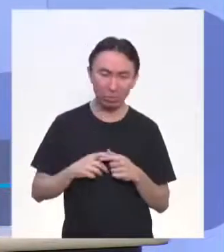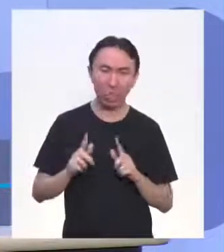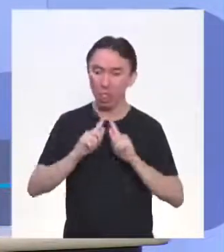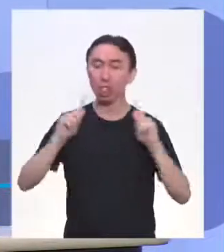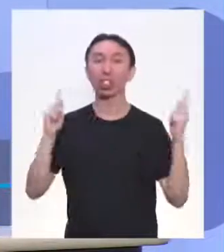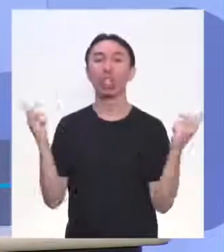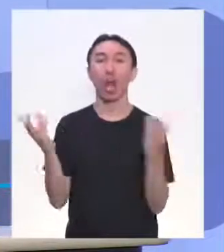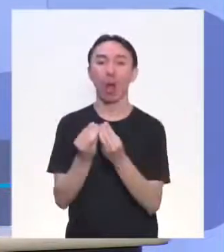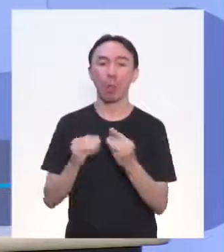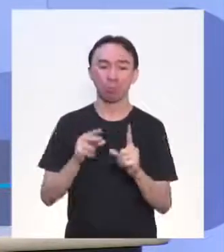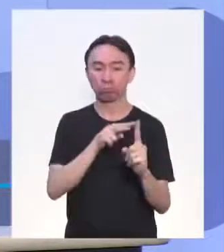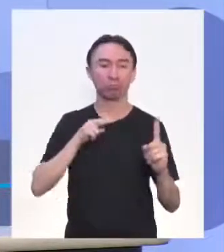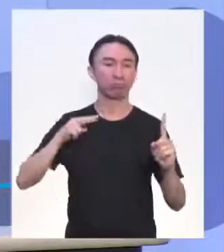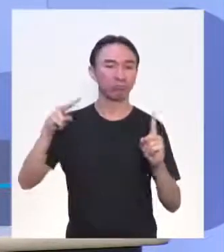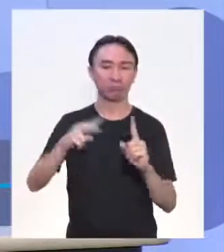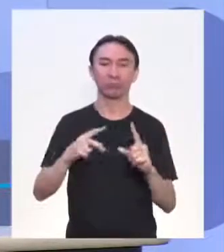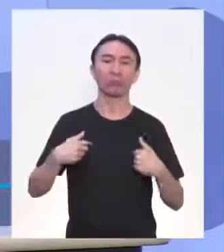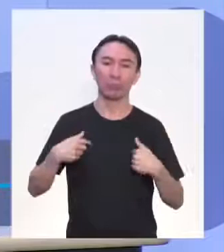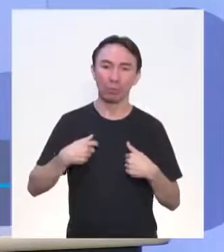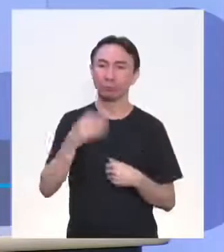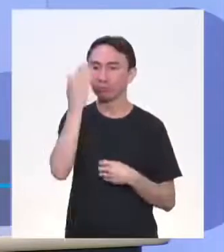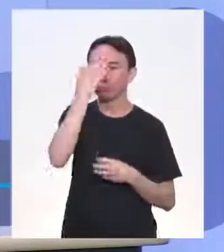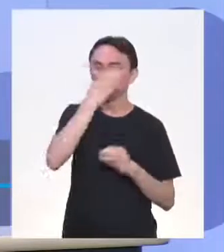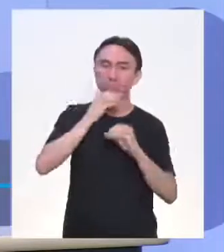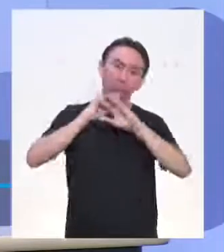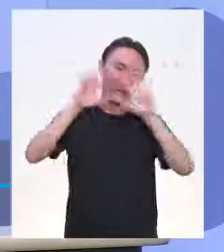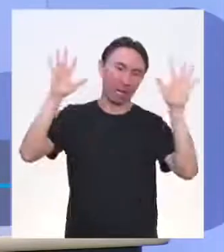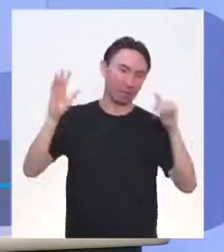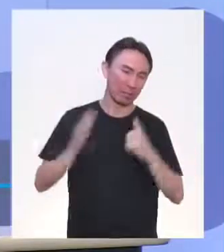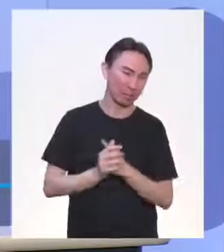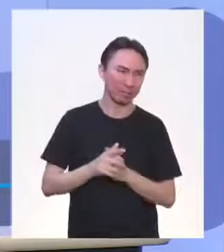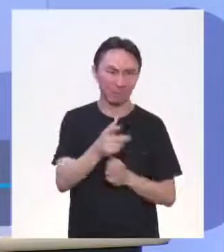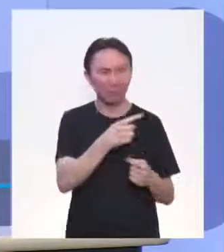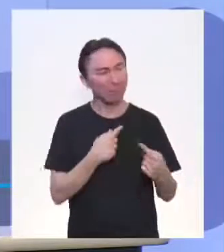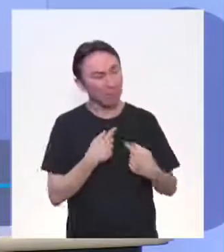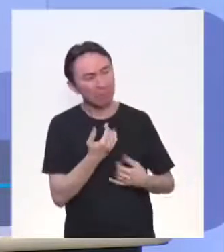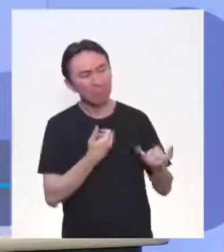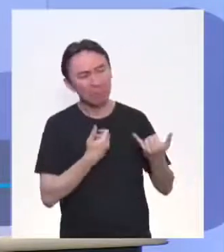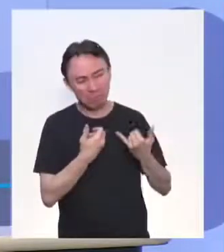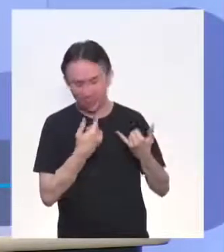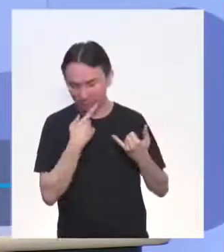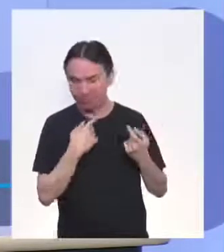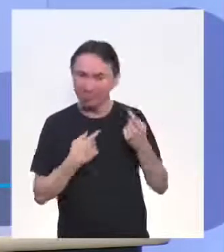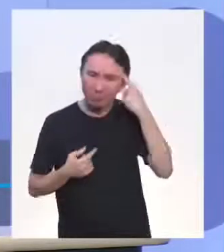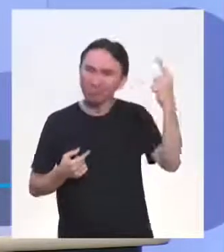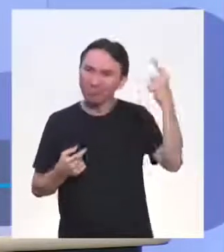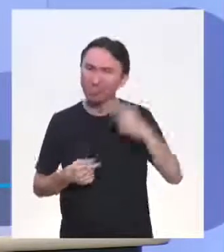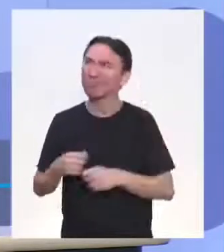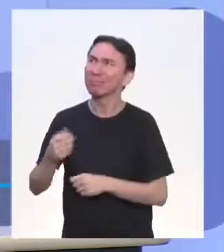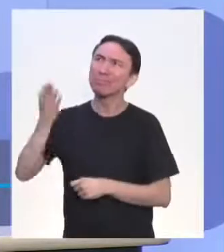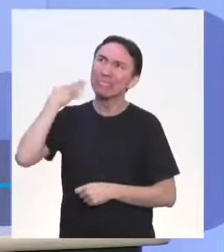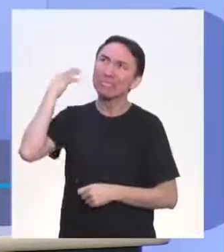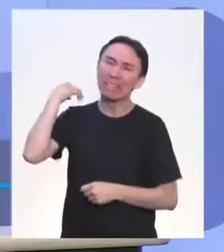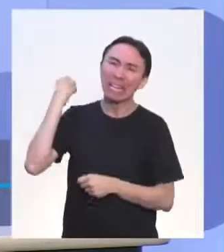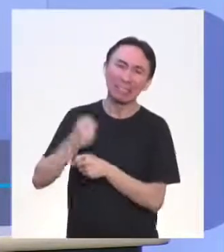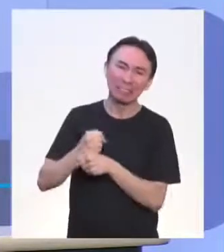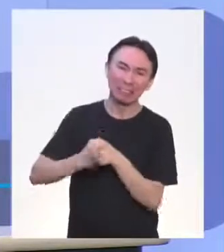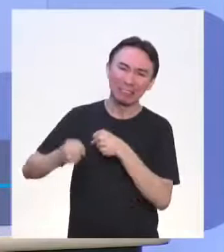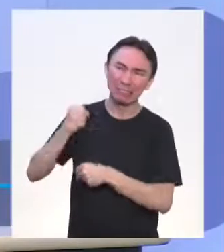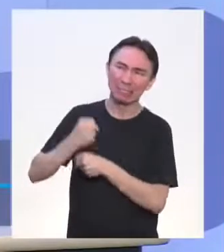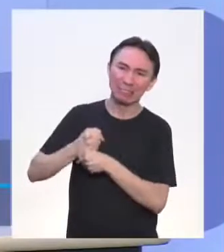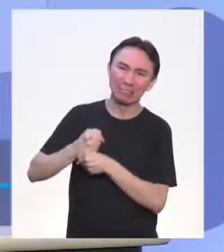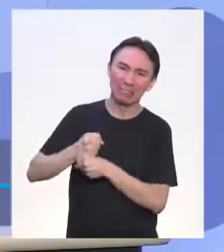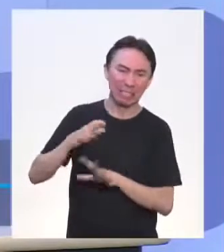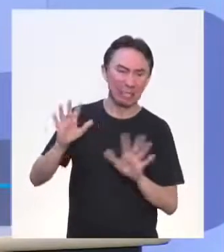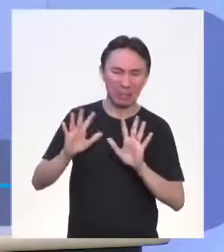acho que domingo, ou acho que domingo retrasado, não sei, sábado, eu nem lembro, acho que domingo retrasado, eu assisti, eu